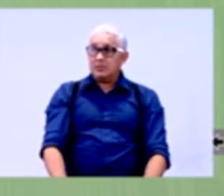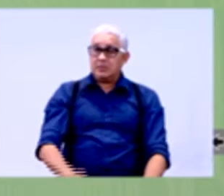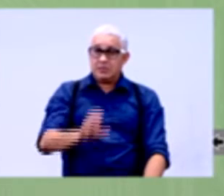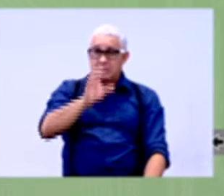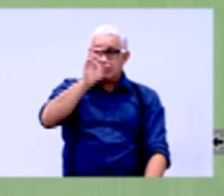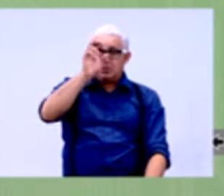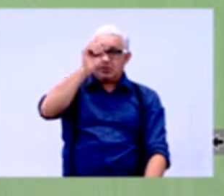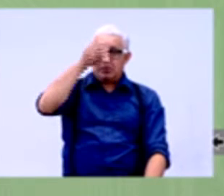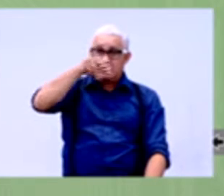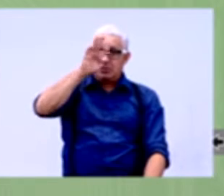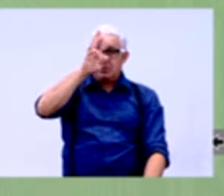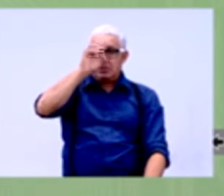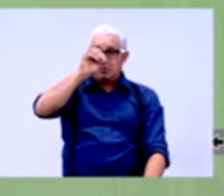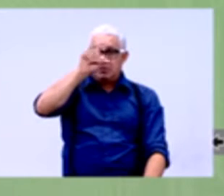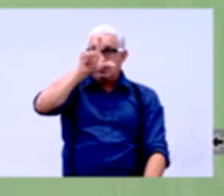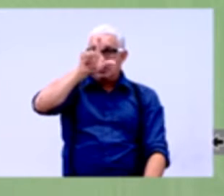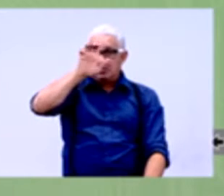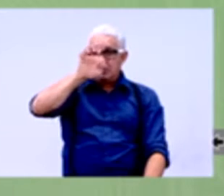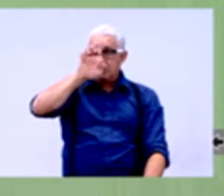controle